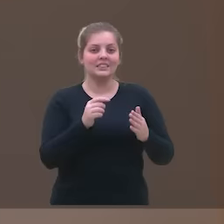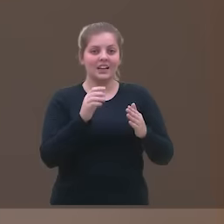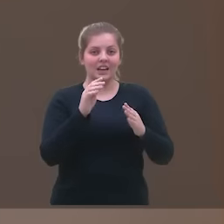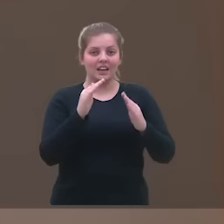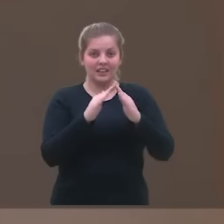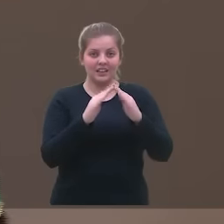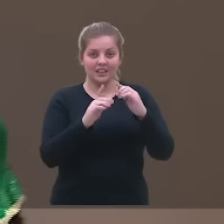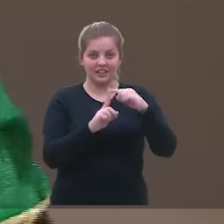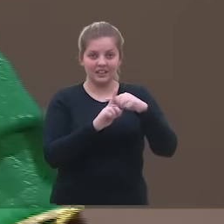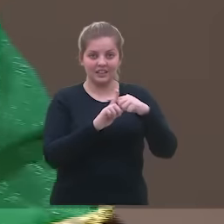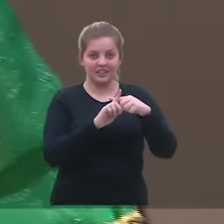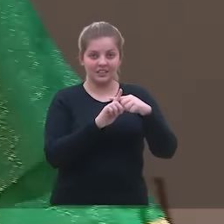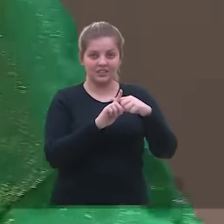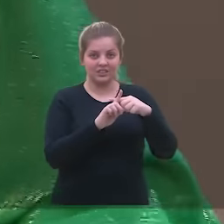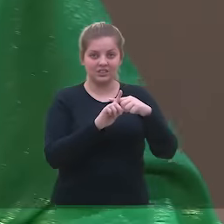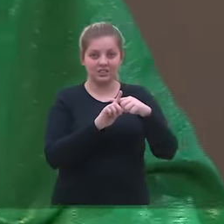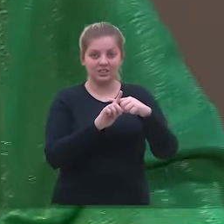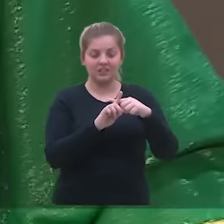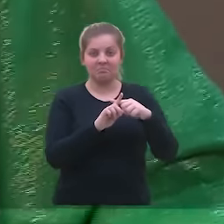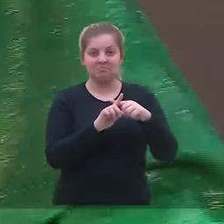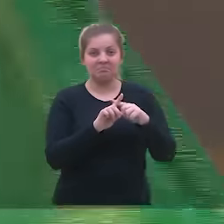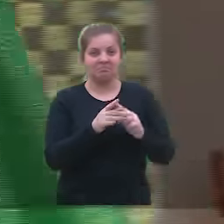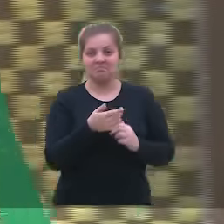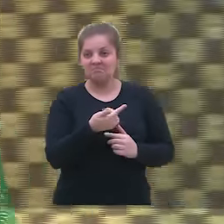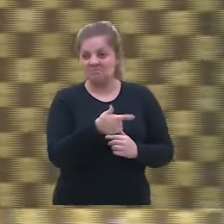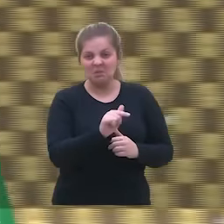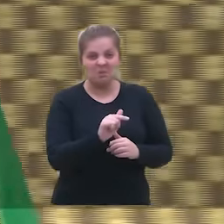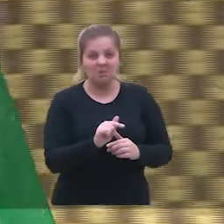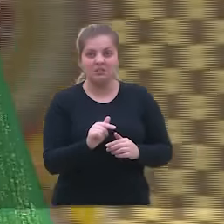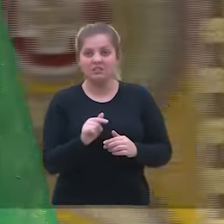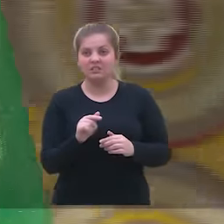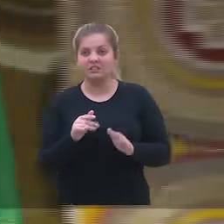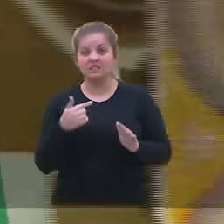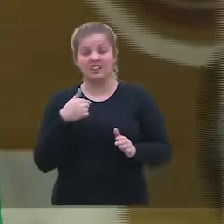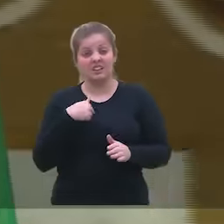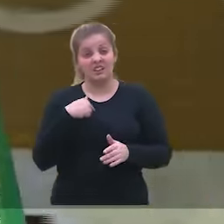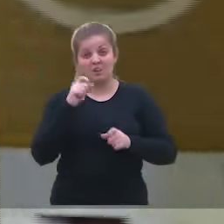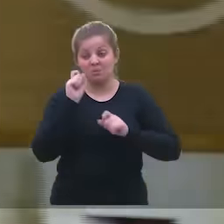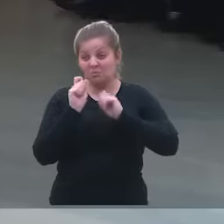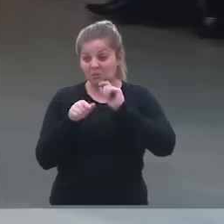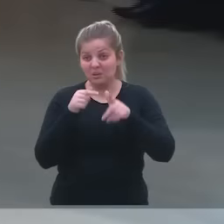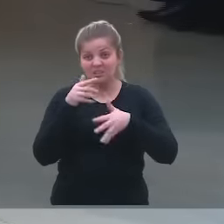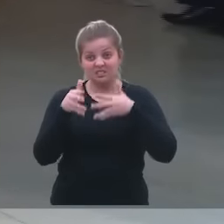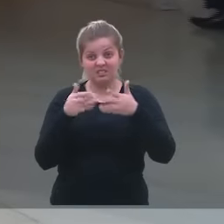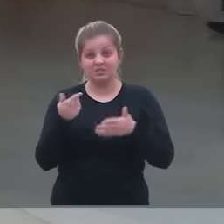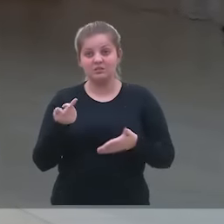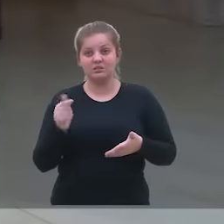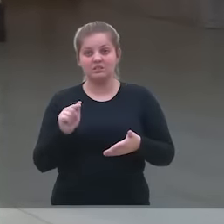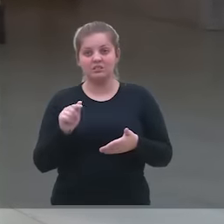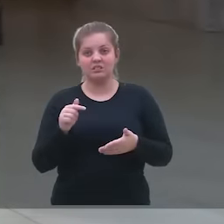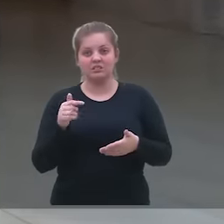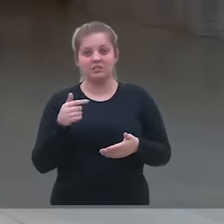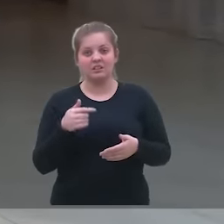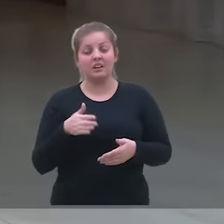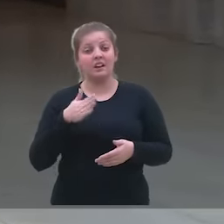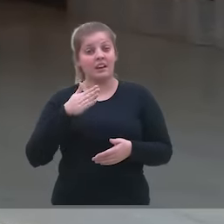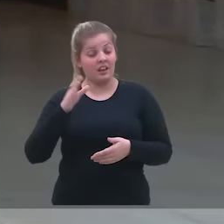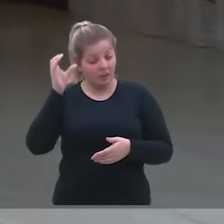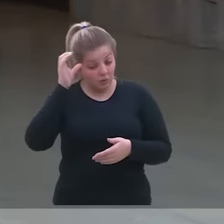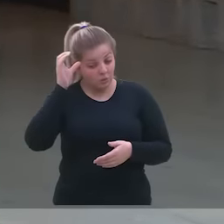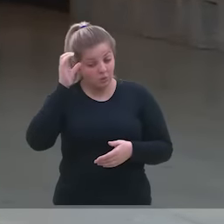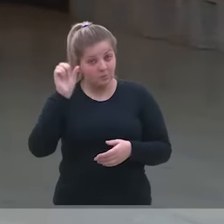academia sei lá Não tô criticando os outros tô falando uma meia